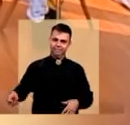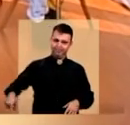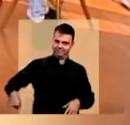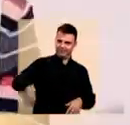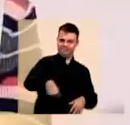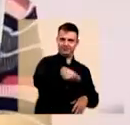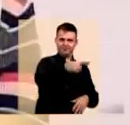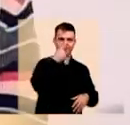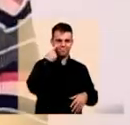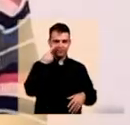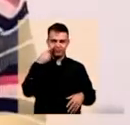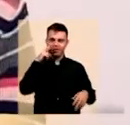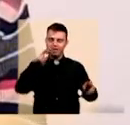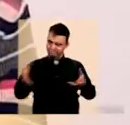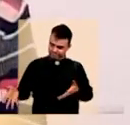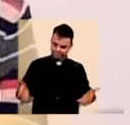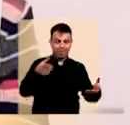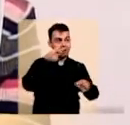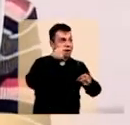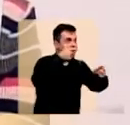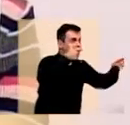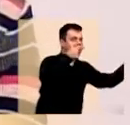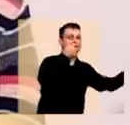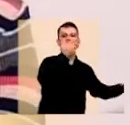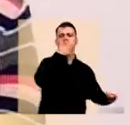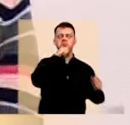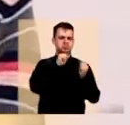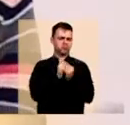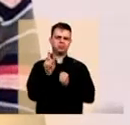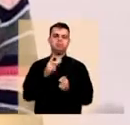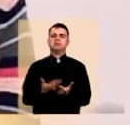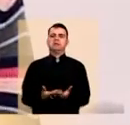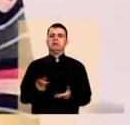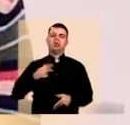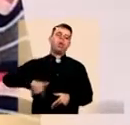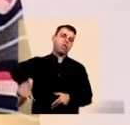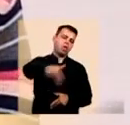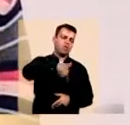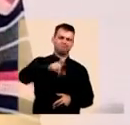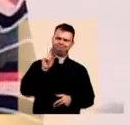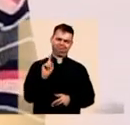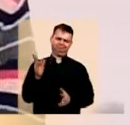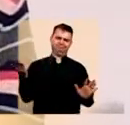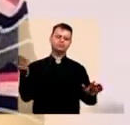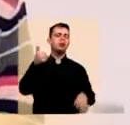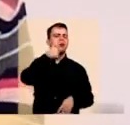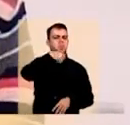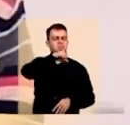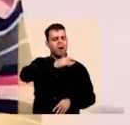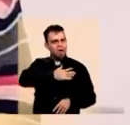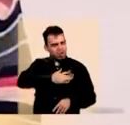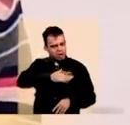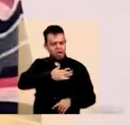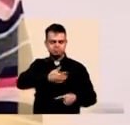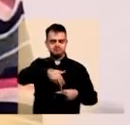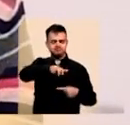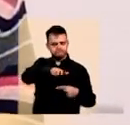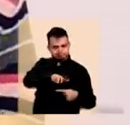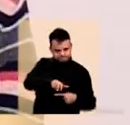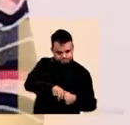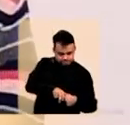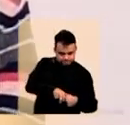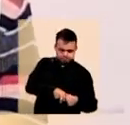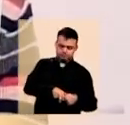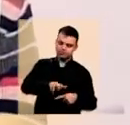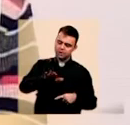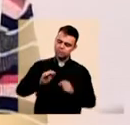o filho, e mostrar todo aquele acervo, eles não vão, eles não têm paciência. Né? Já a mãe não, ela senta